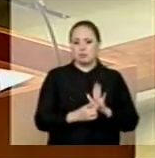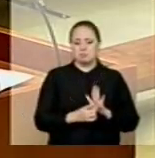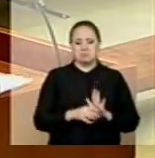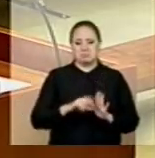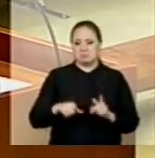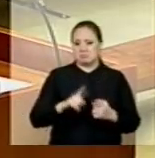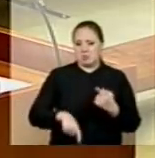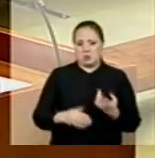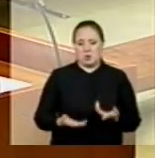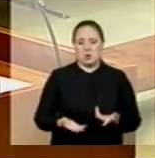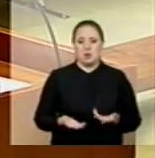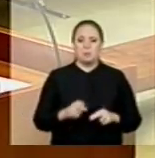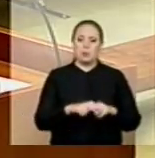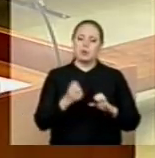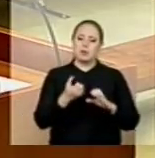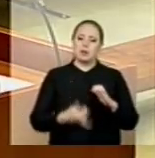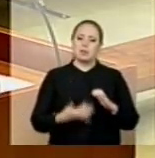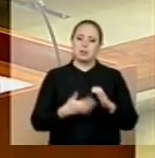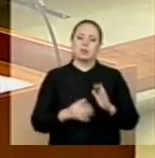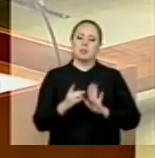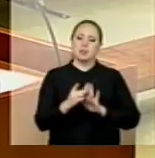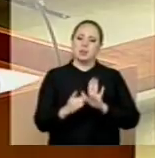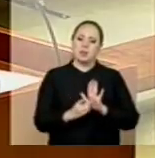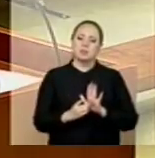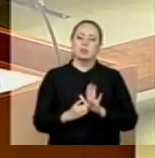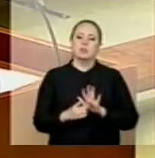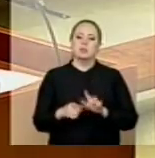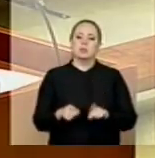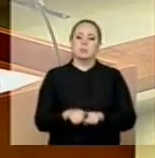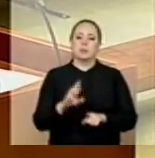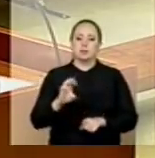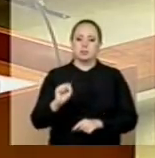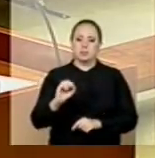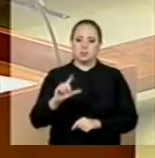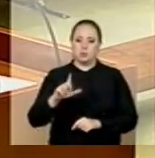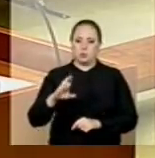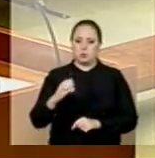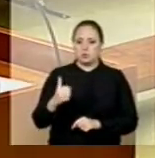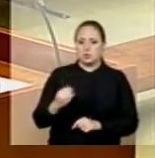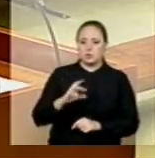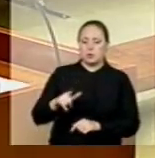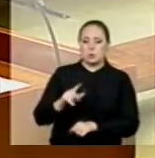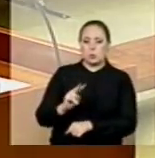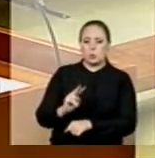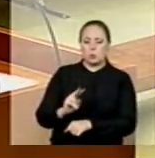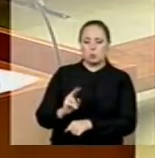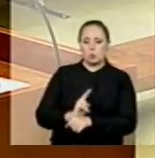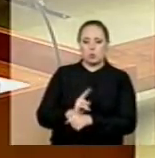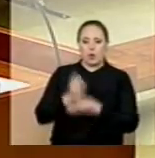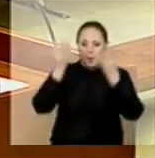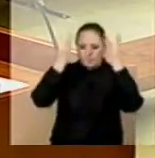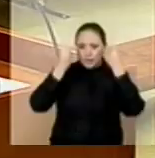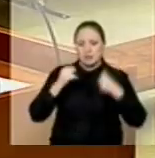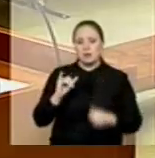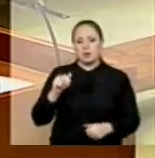passíveis, pela característica desses decretos, dessas resoluções, de controle abstrato de constitucionalidade.